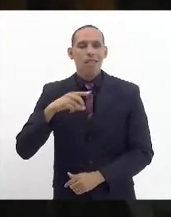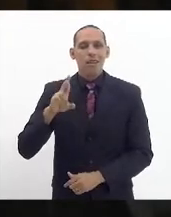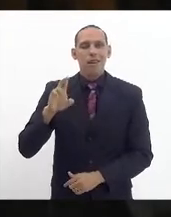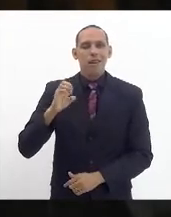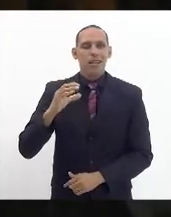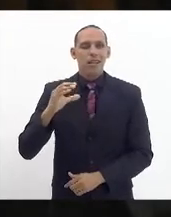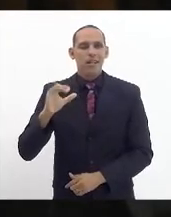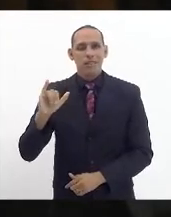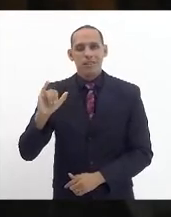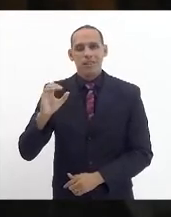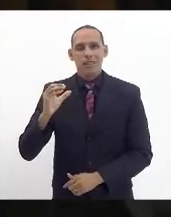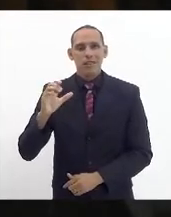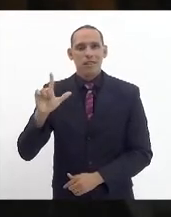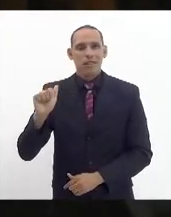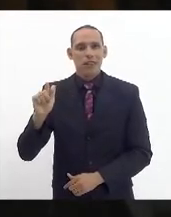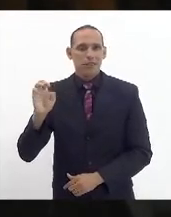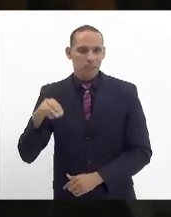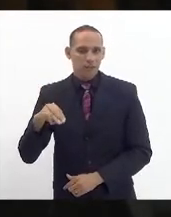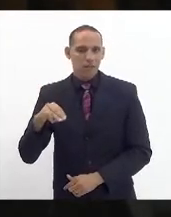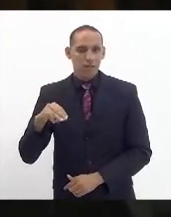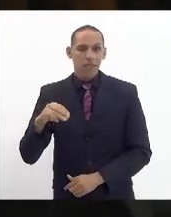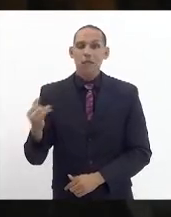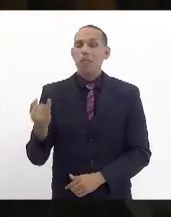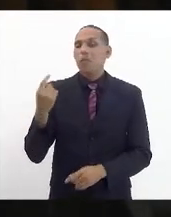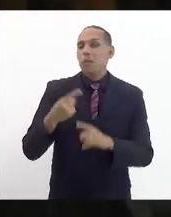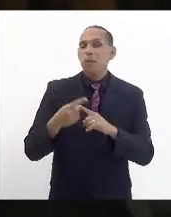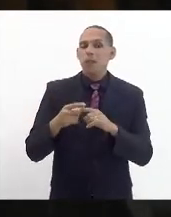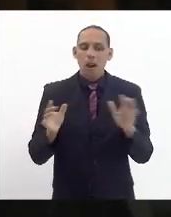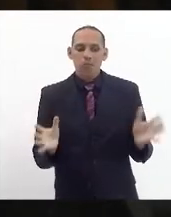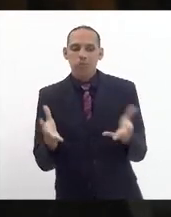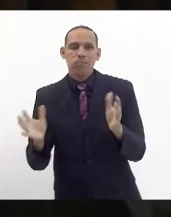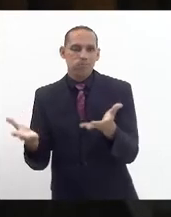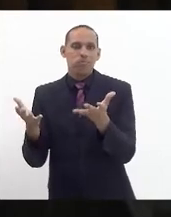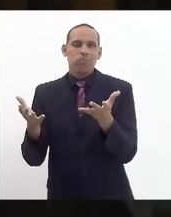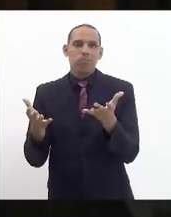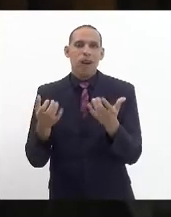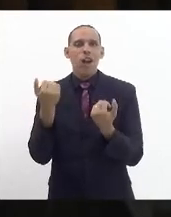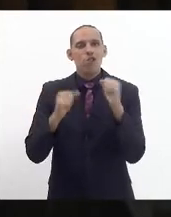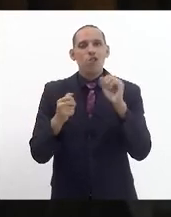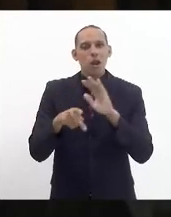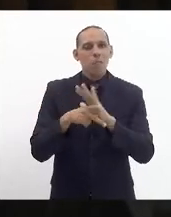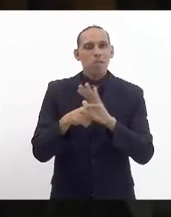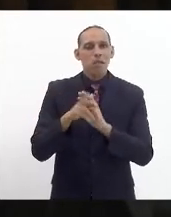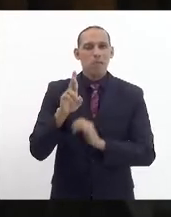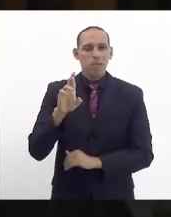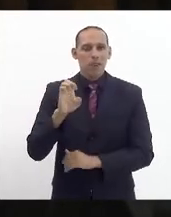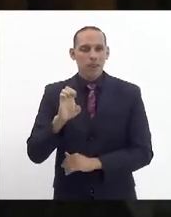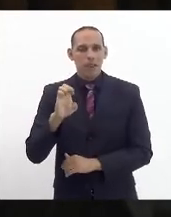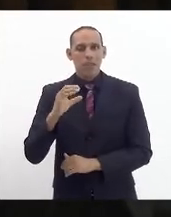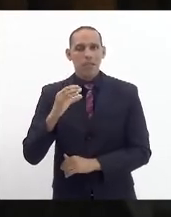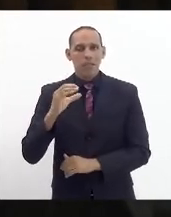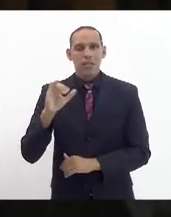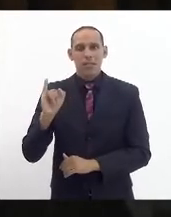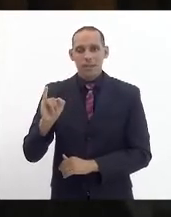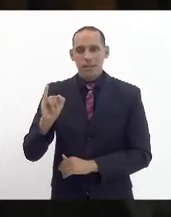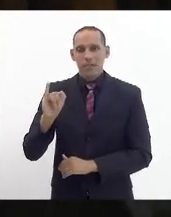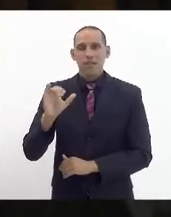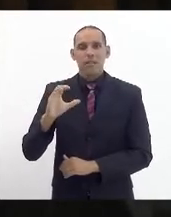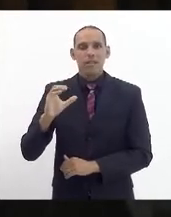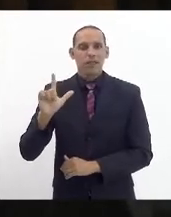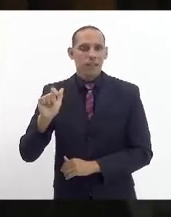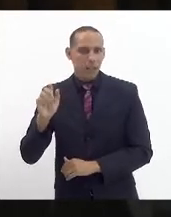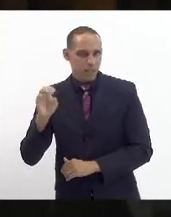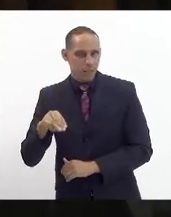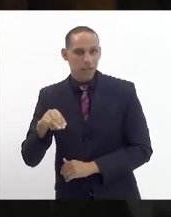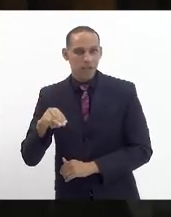para estimular a indústria da reciclagem. Então, nós incorporamos numa das emendas esse princípio,